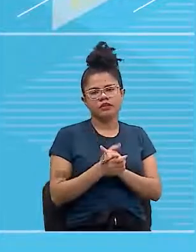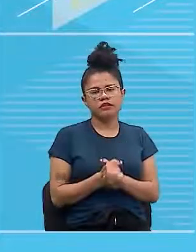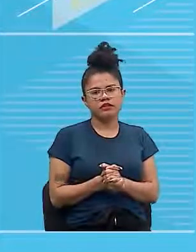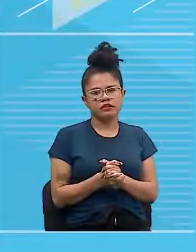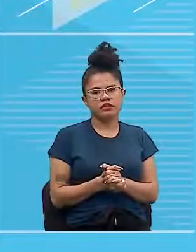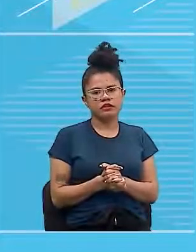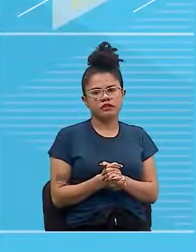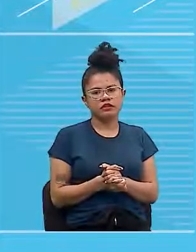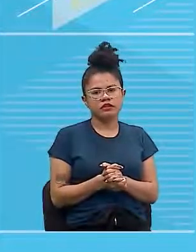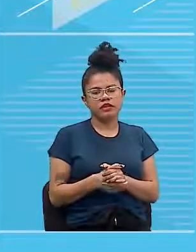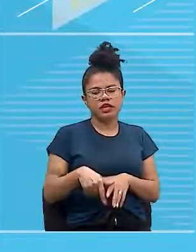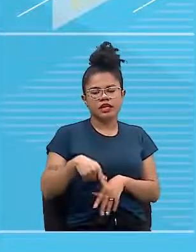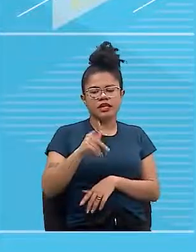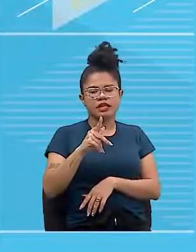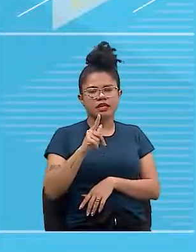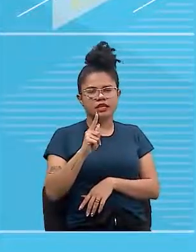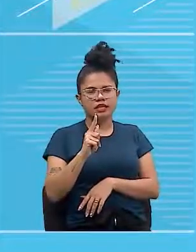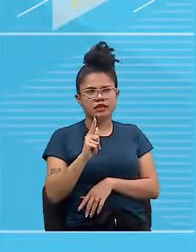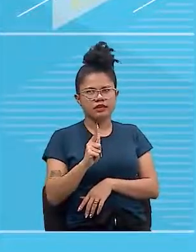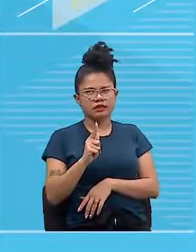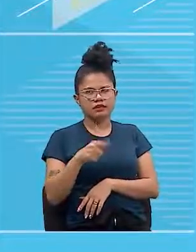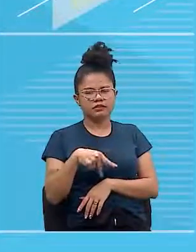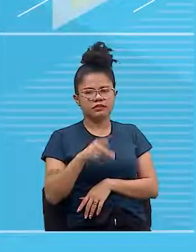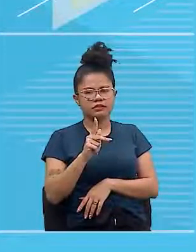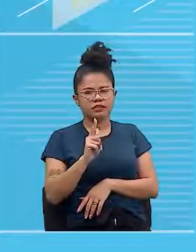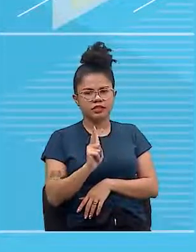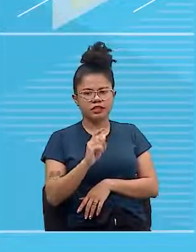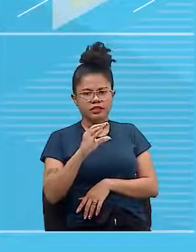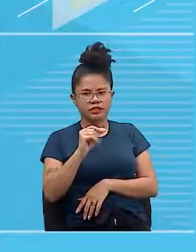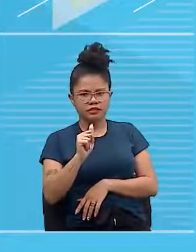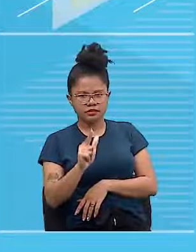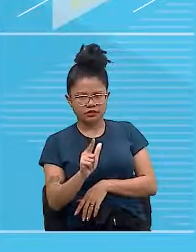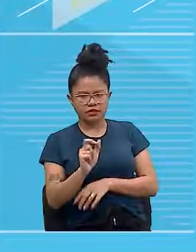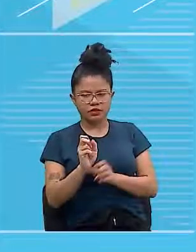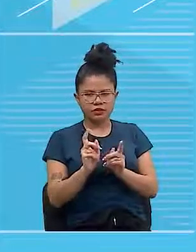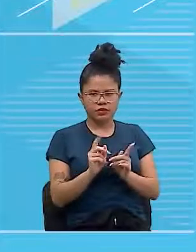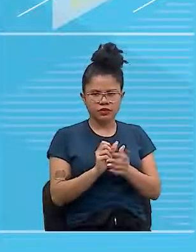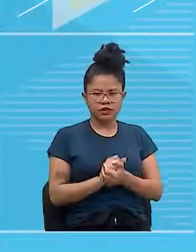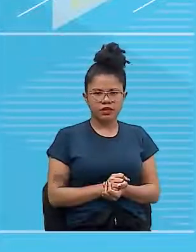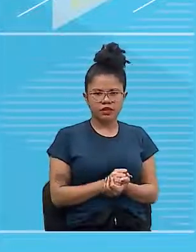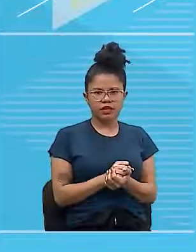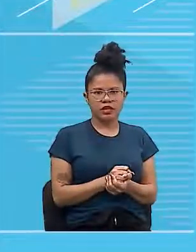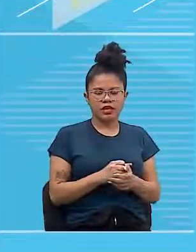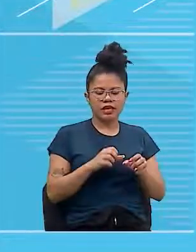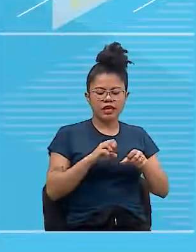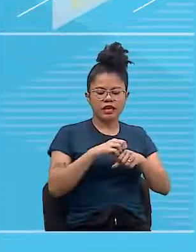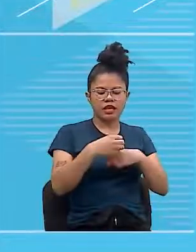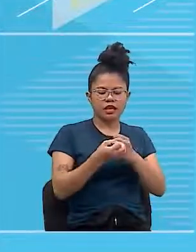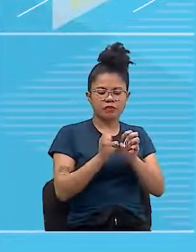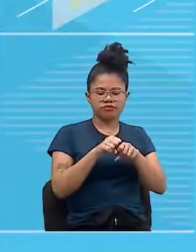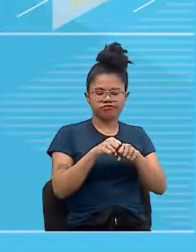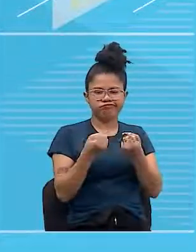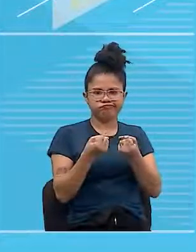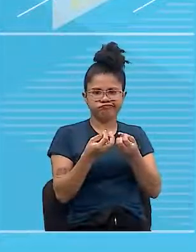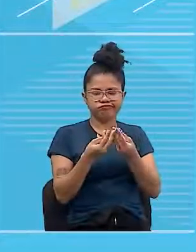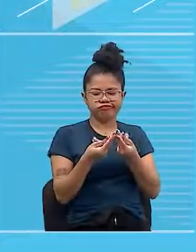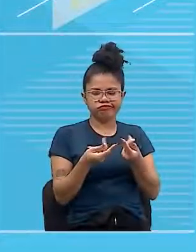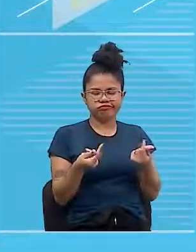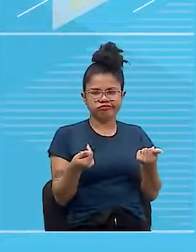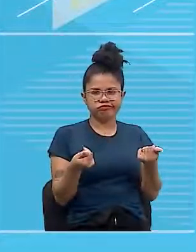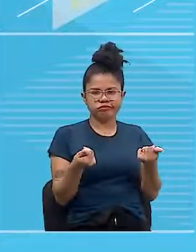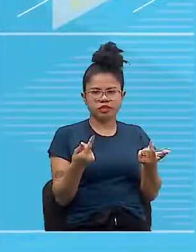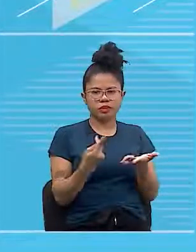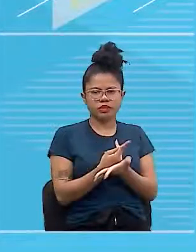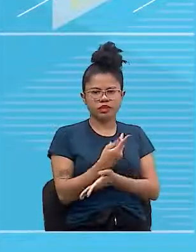na combustão de carboidratos que a oxidação que a quebra da molécula que